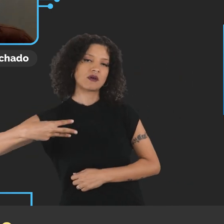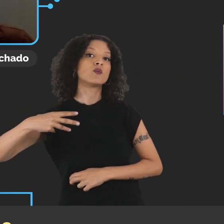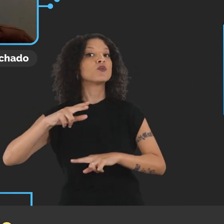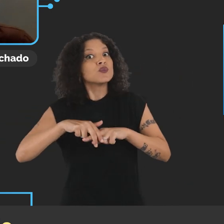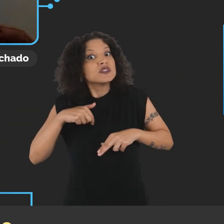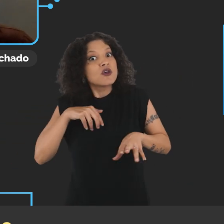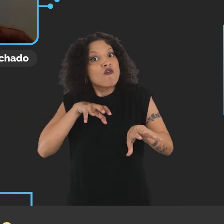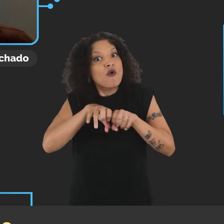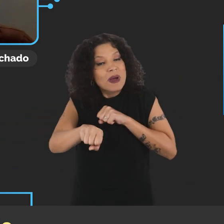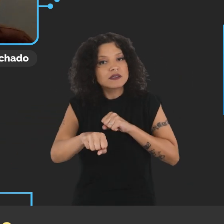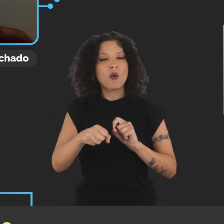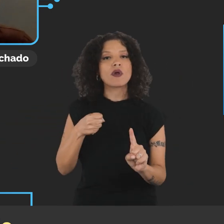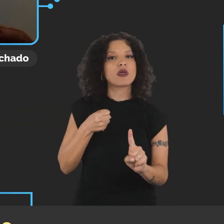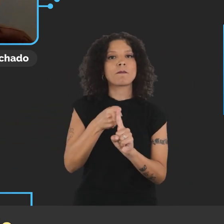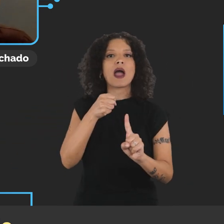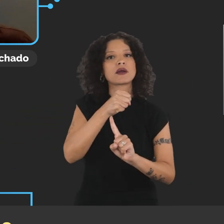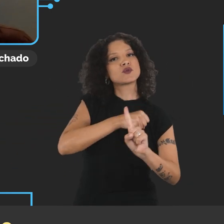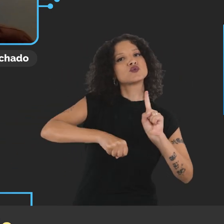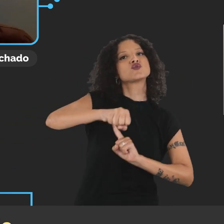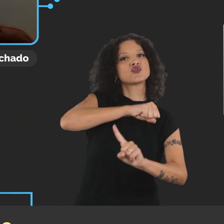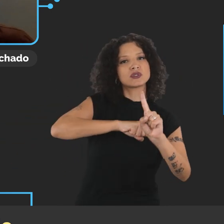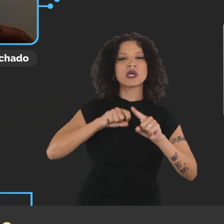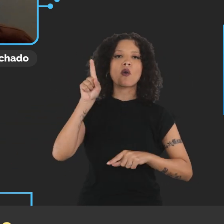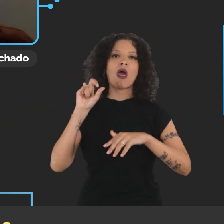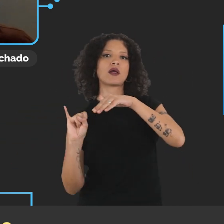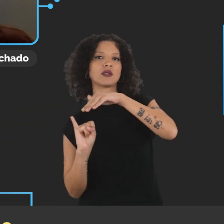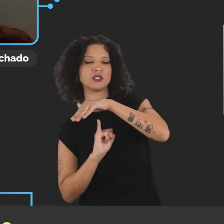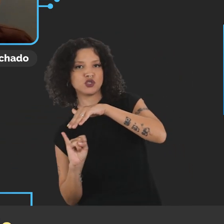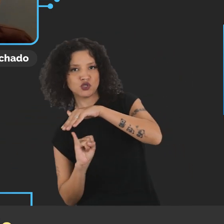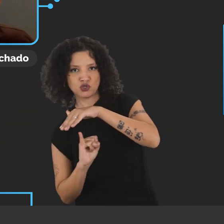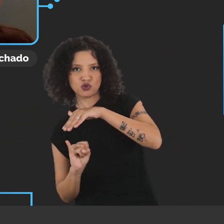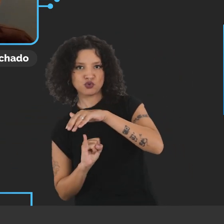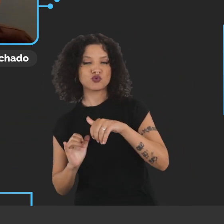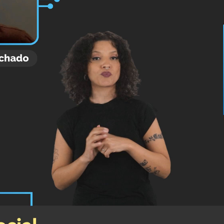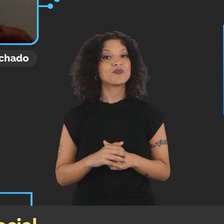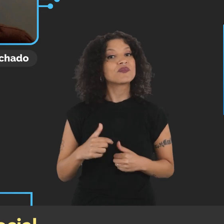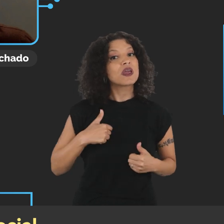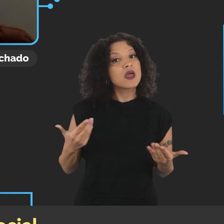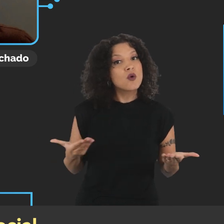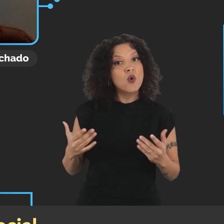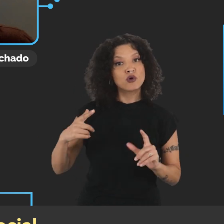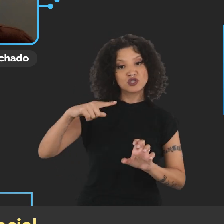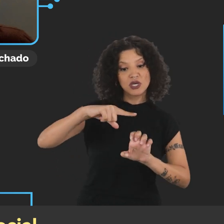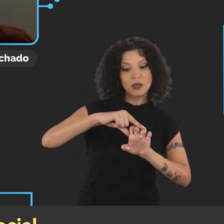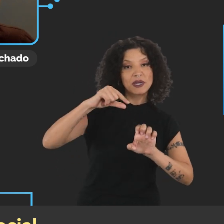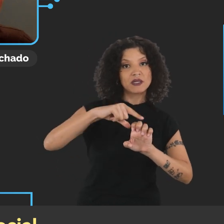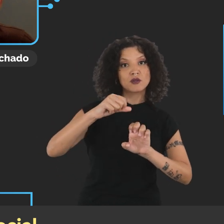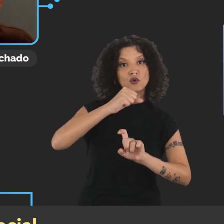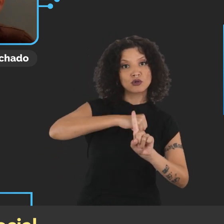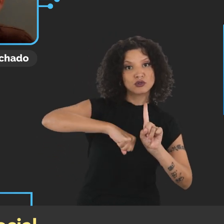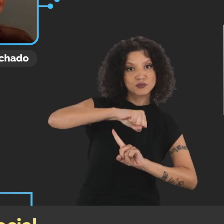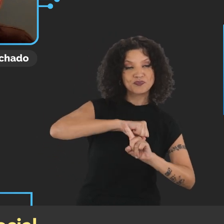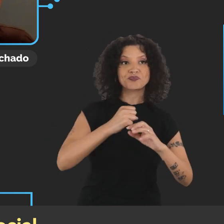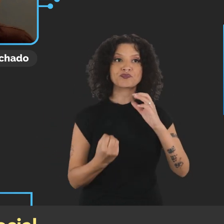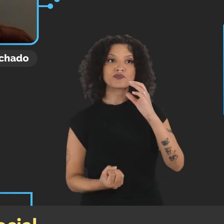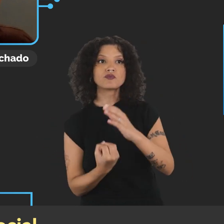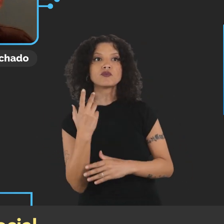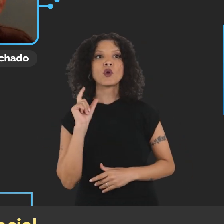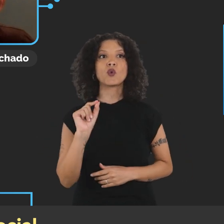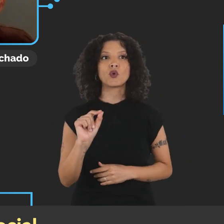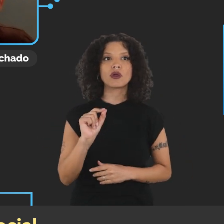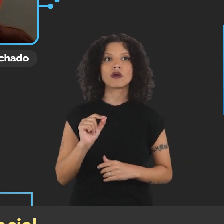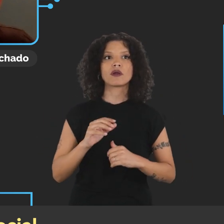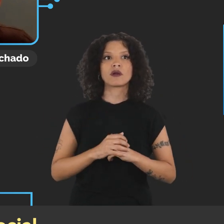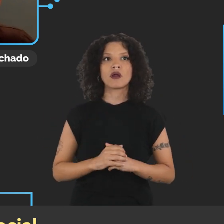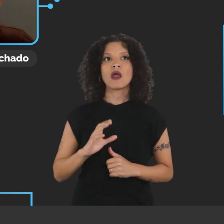me levou a fazer uma formação em impacto social no Amani Institute. Então, hoje eu sou um empreendedor social, sou o